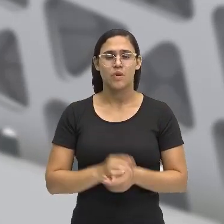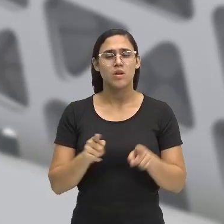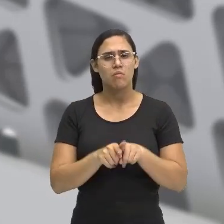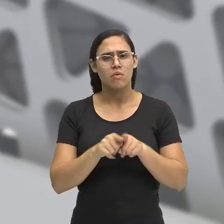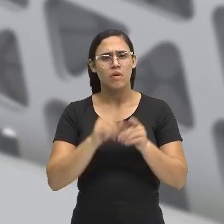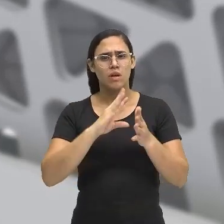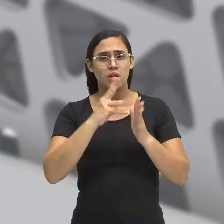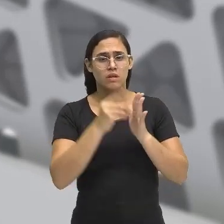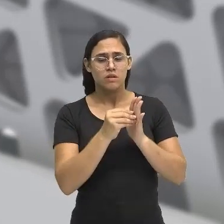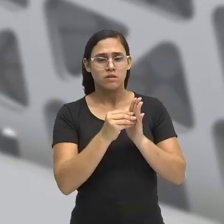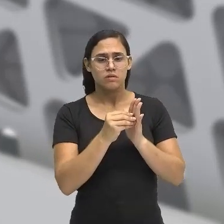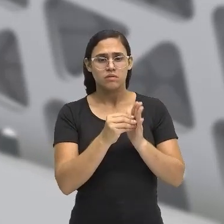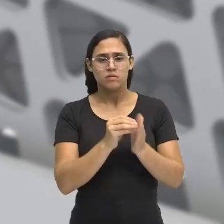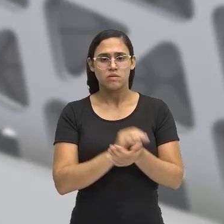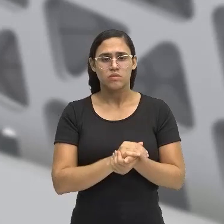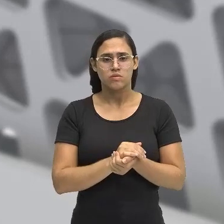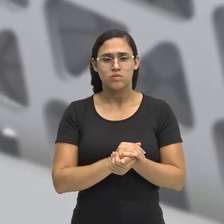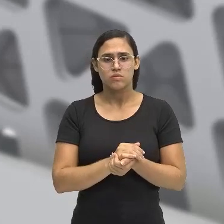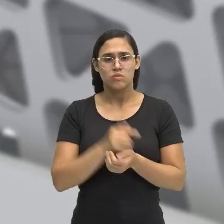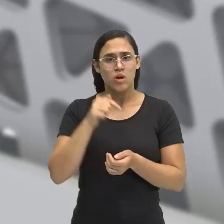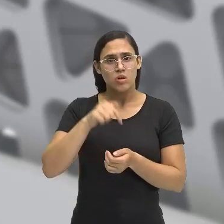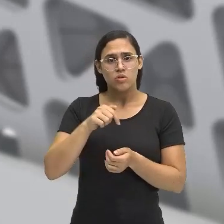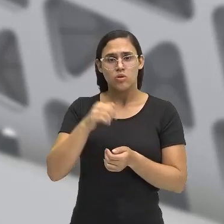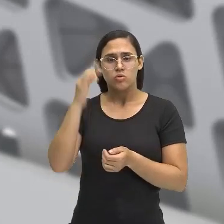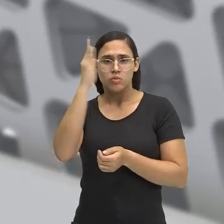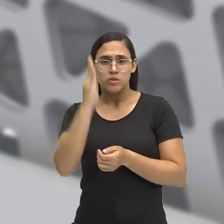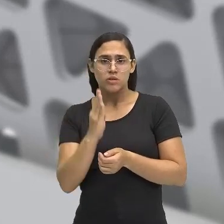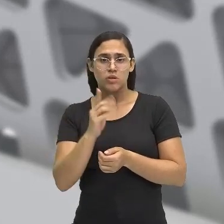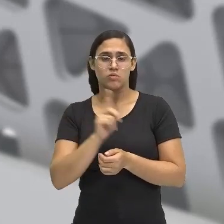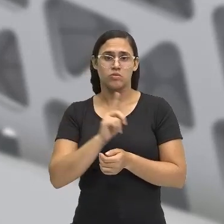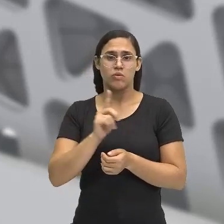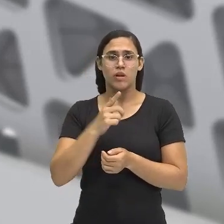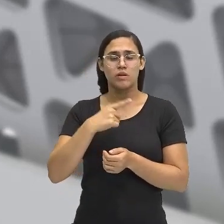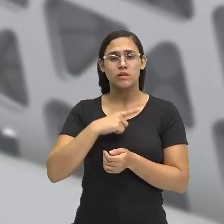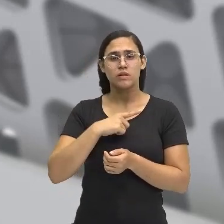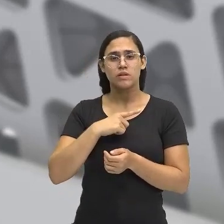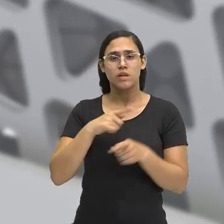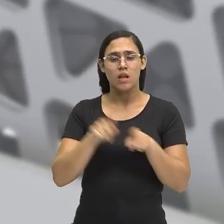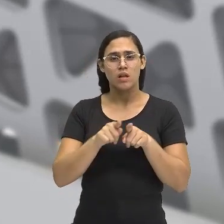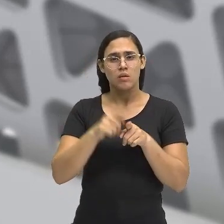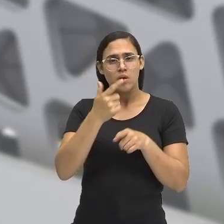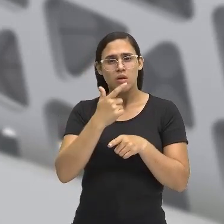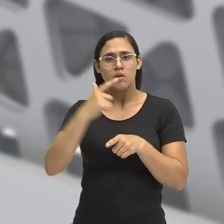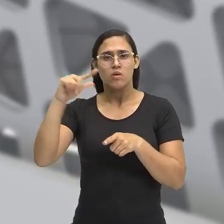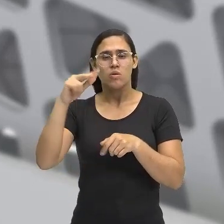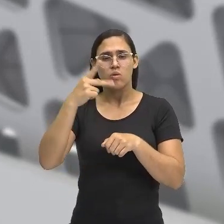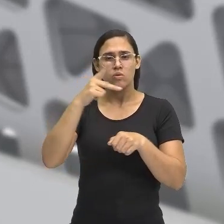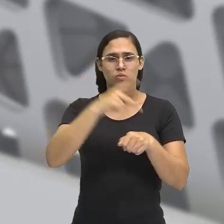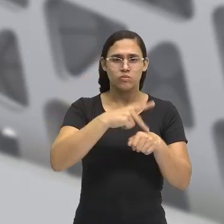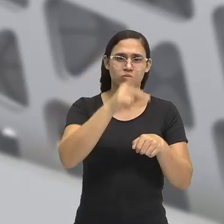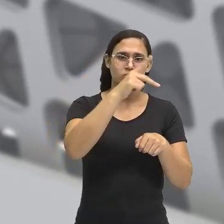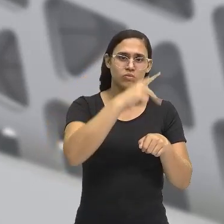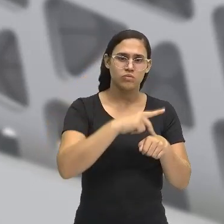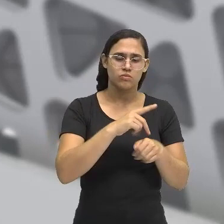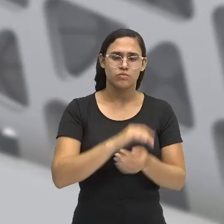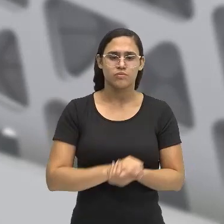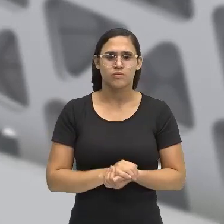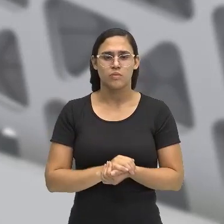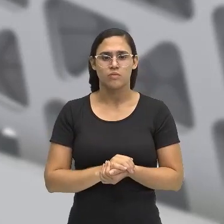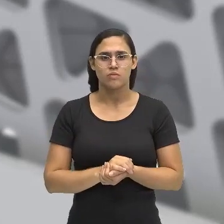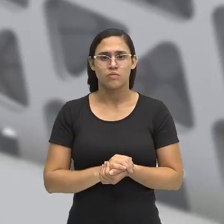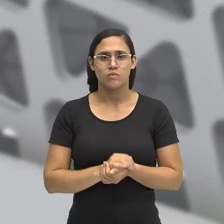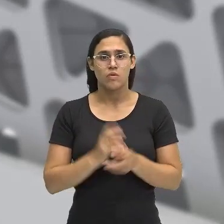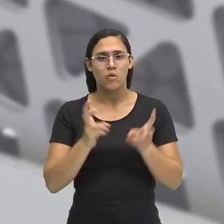Amazônia, como eu falei para vocês, ela não fica só no território brasileiro, ela também vai ali nos países vizinhos. Então a gente vai